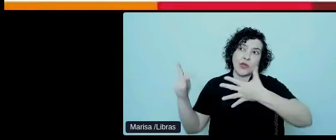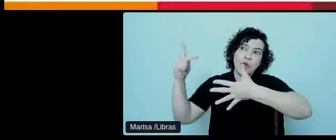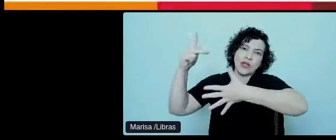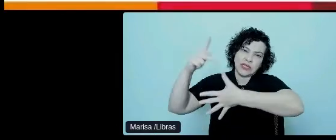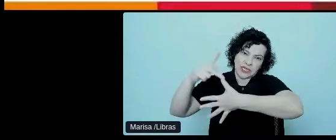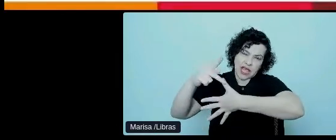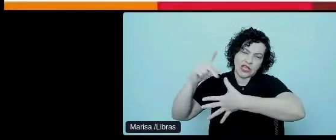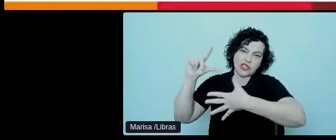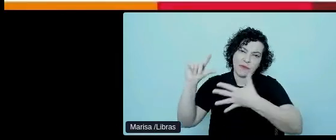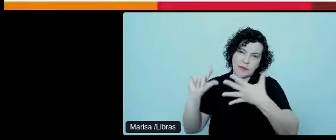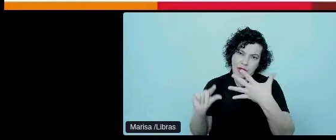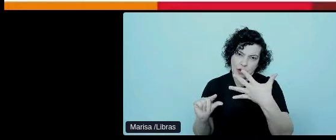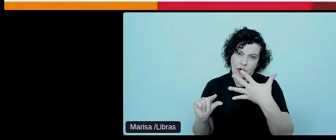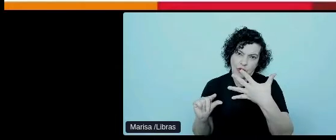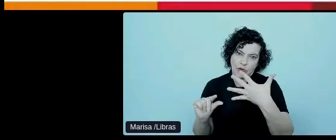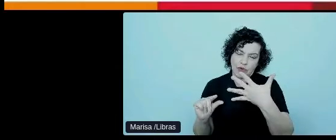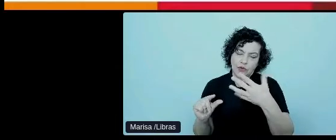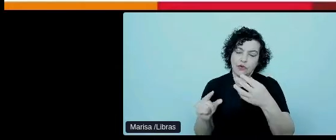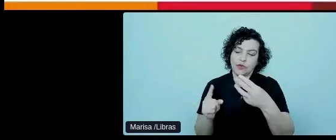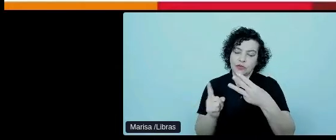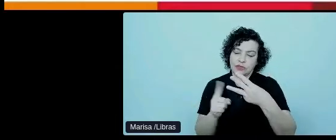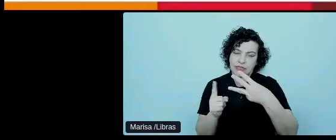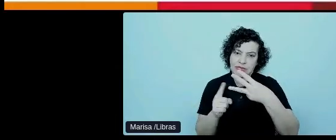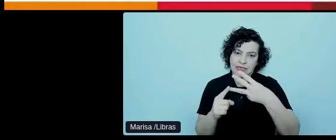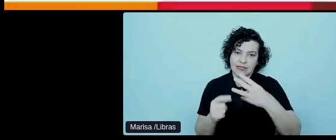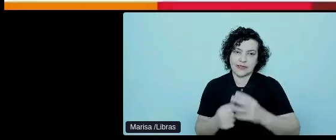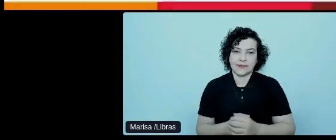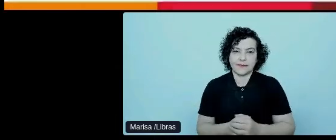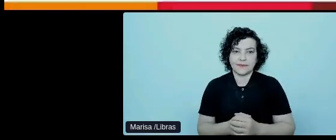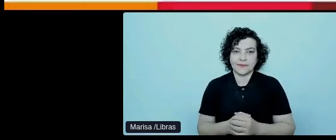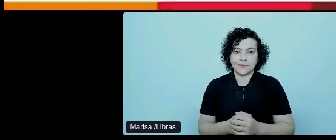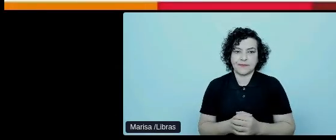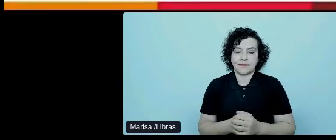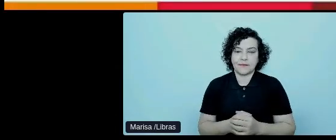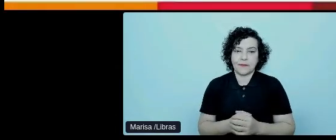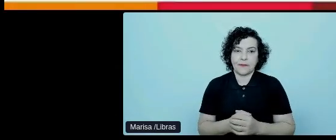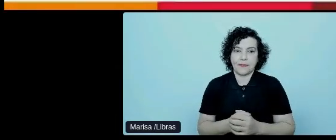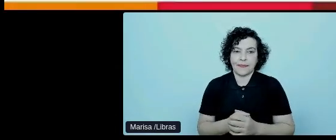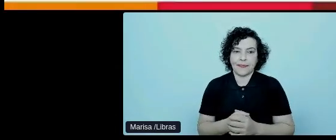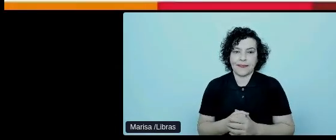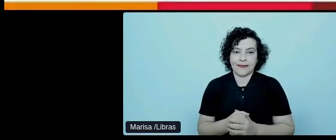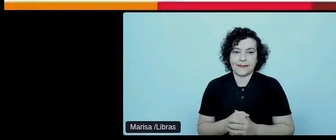era precisa ser feito. Passa, por favor.